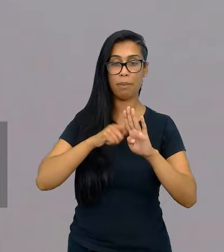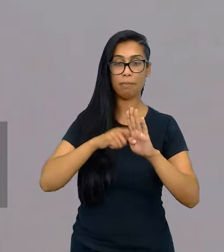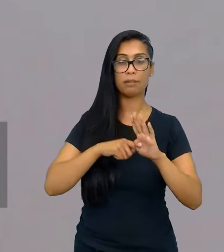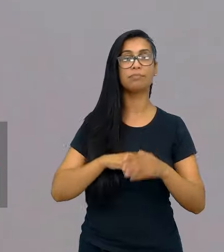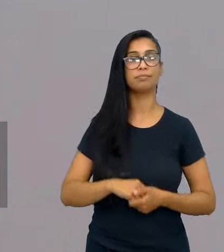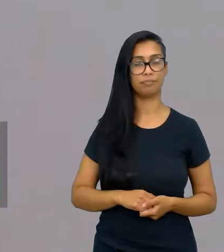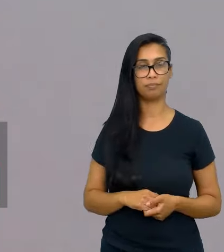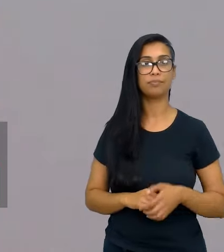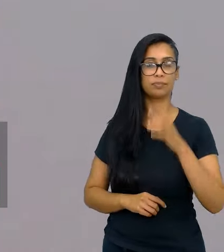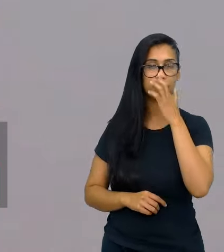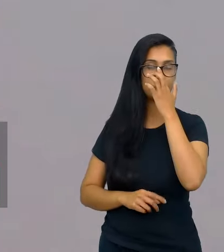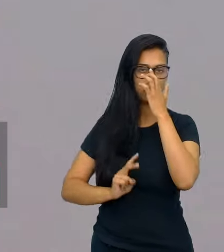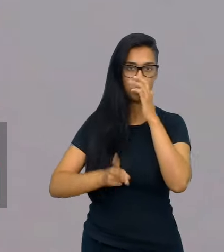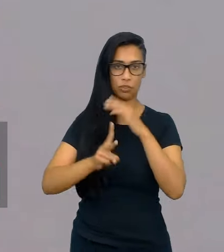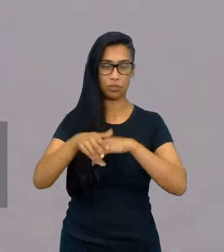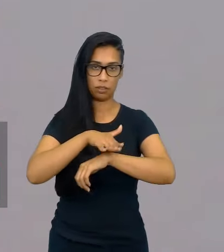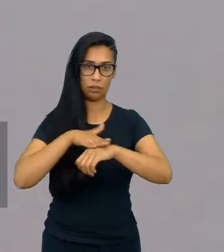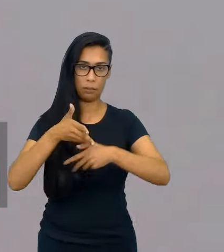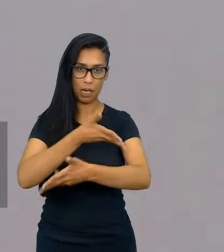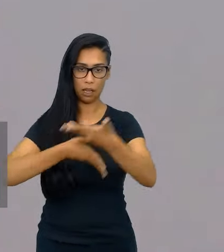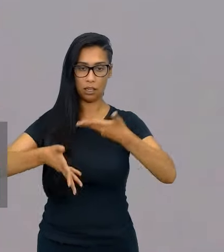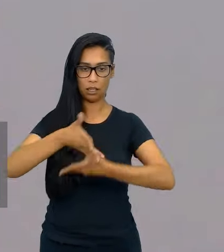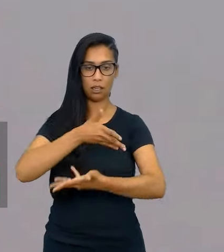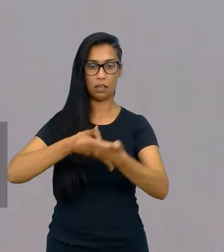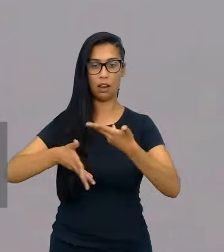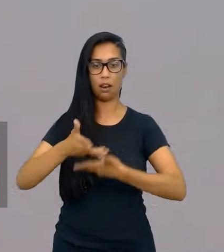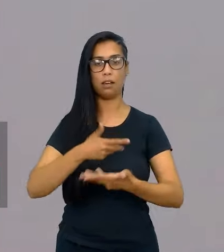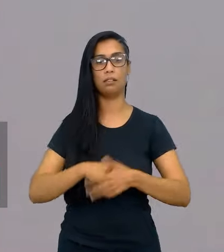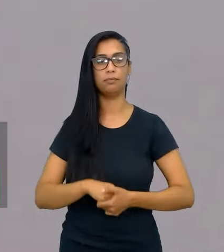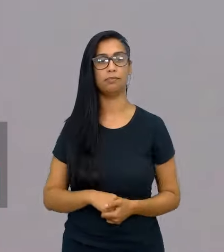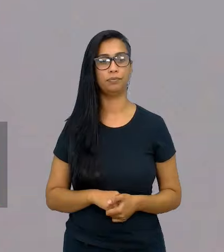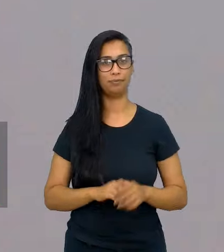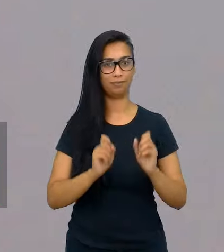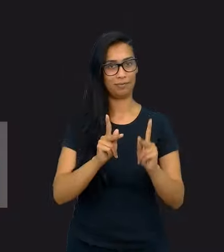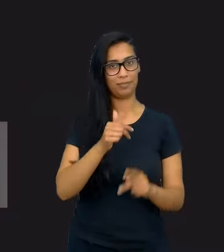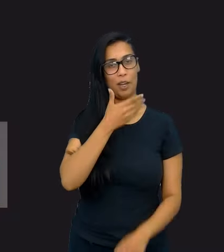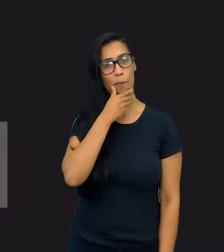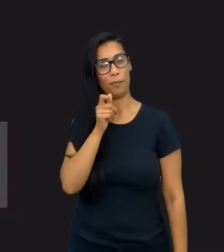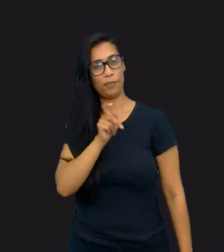nossa conversa, tá bem, professores e professoras?